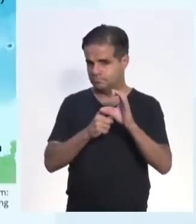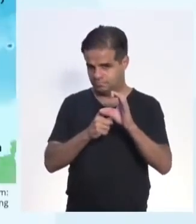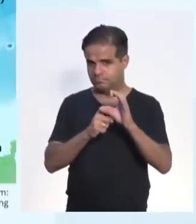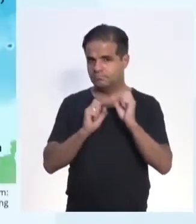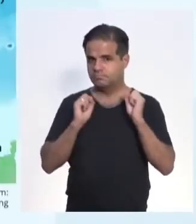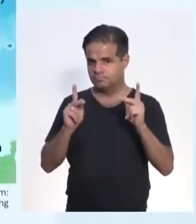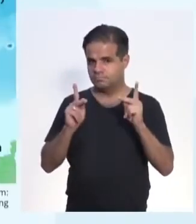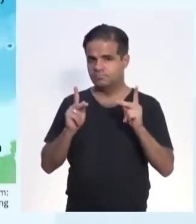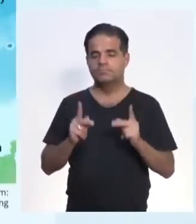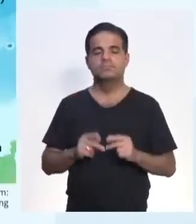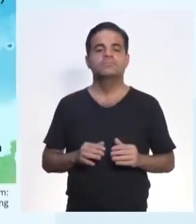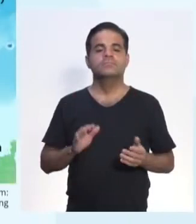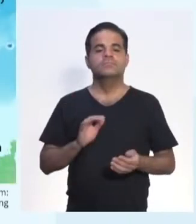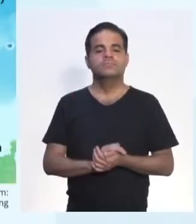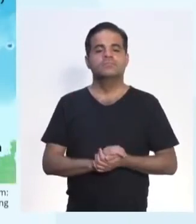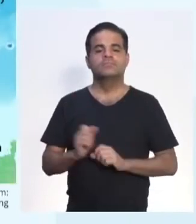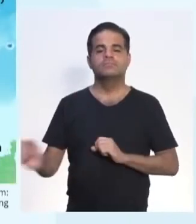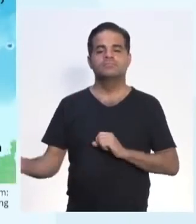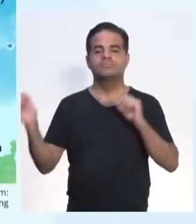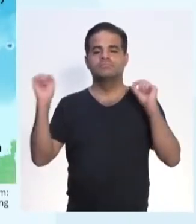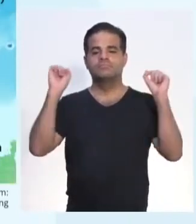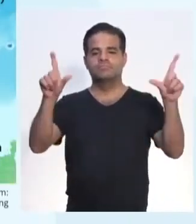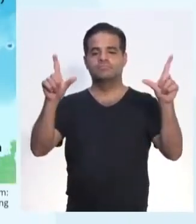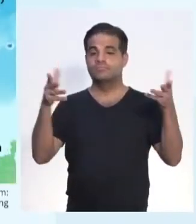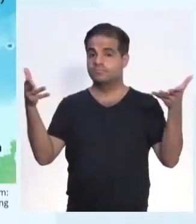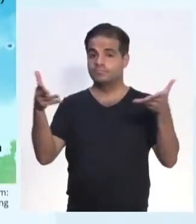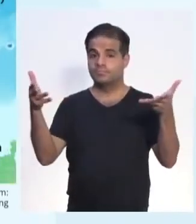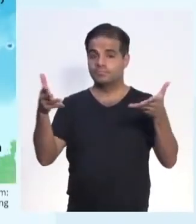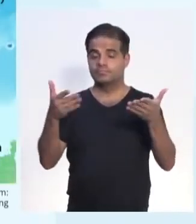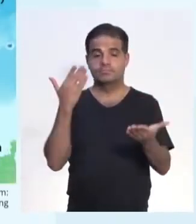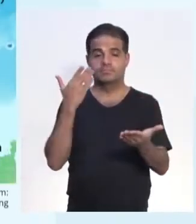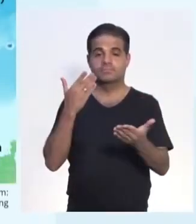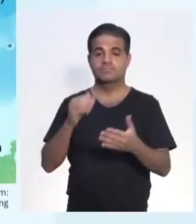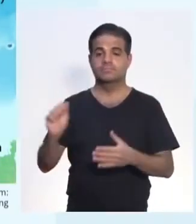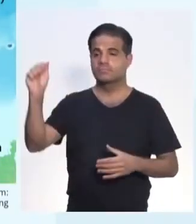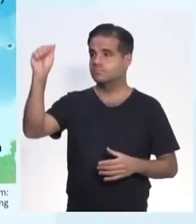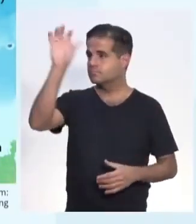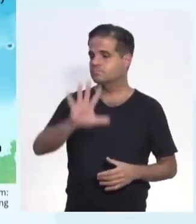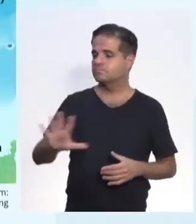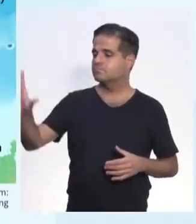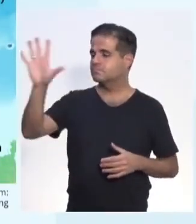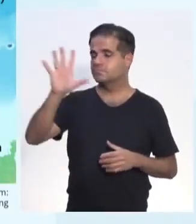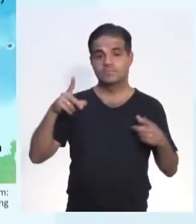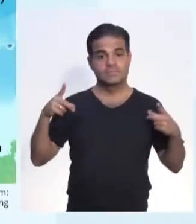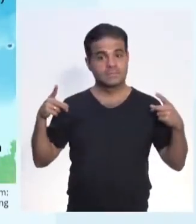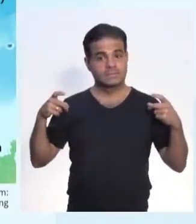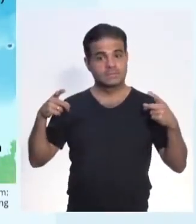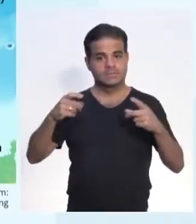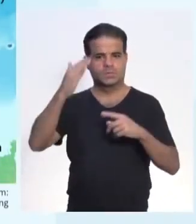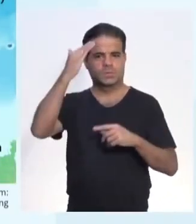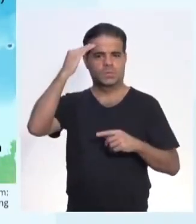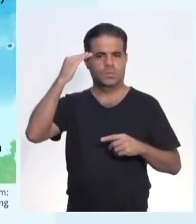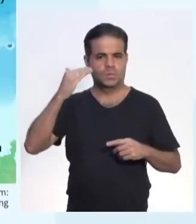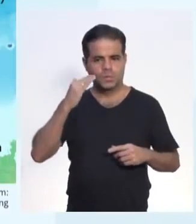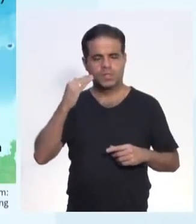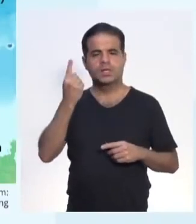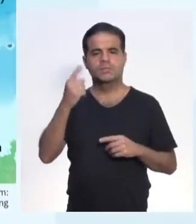Ok? Vamos lá? Próxima tela, agora na Ásia, a Guerra da Coreia,